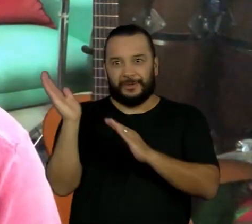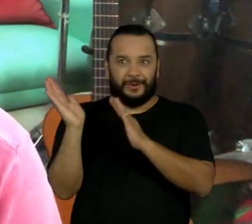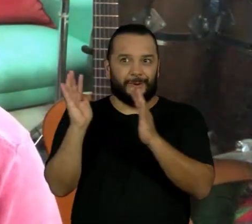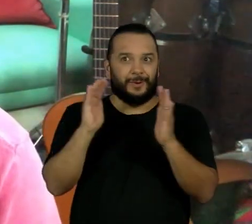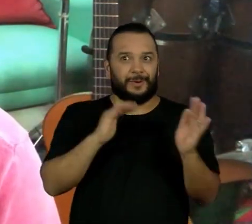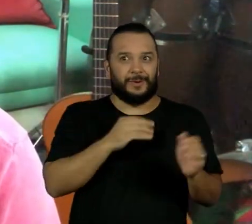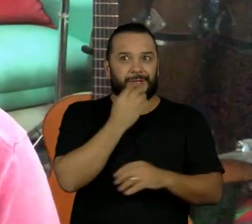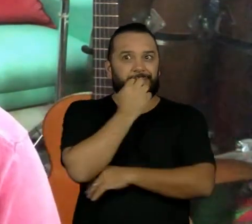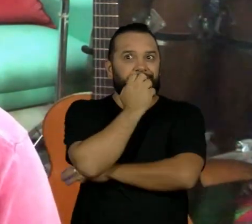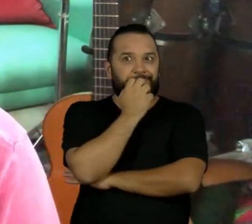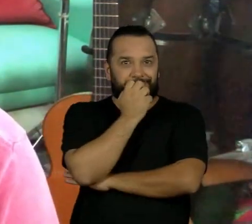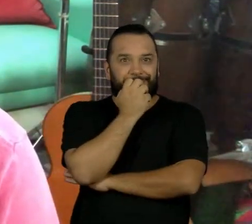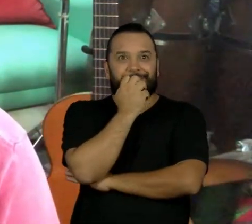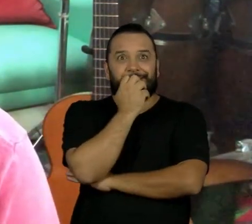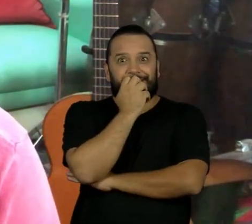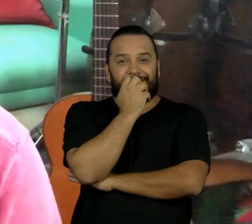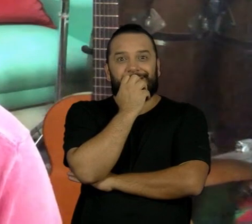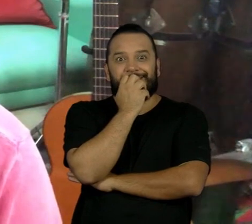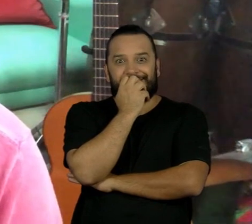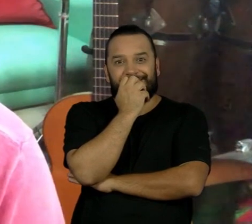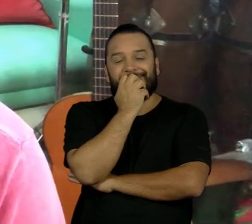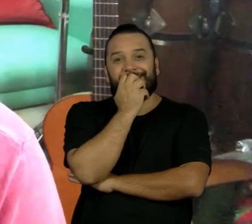história. Aqui, ó o olhinho, ó.